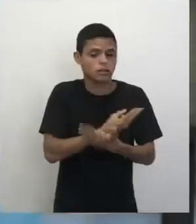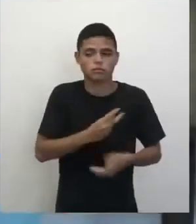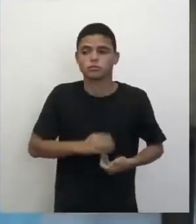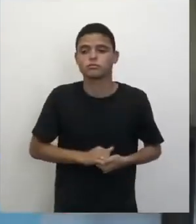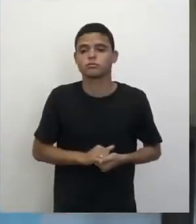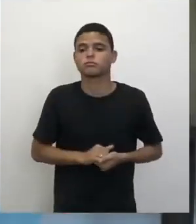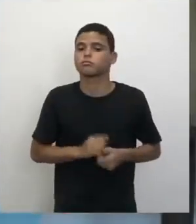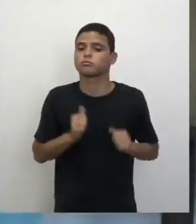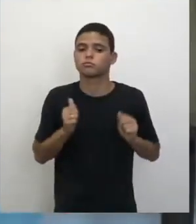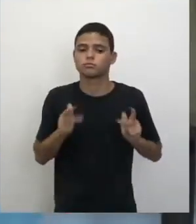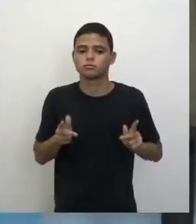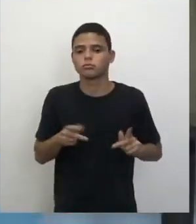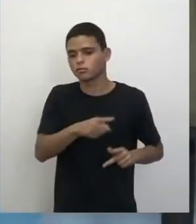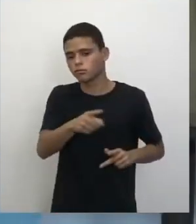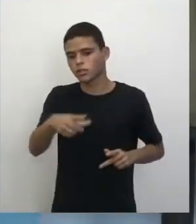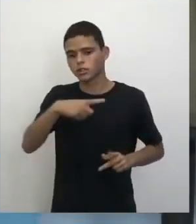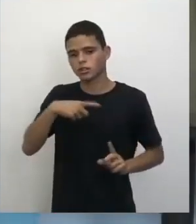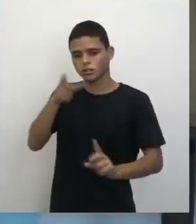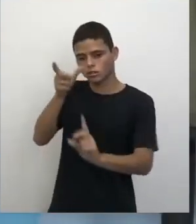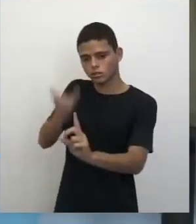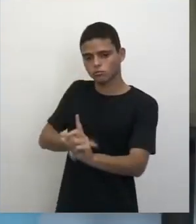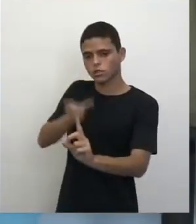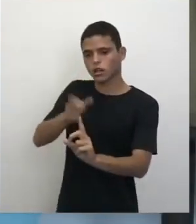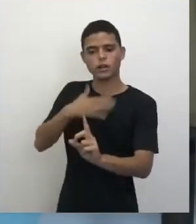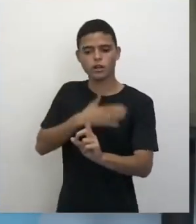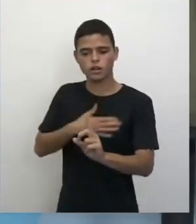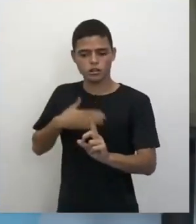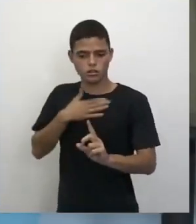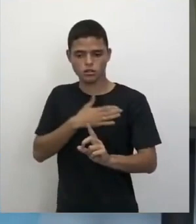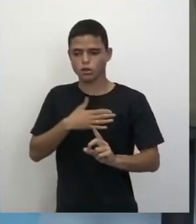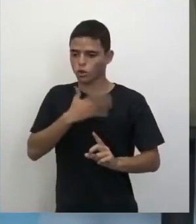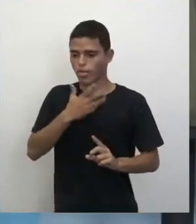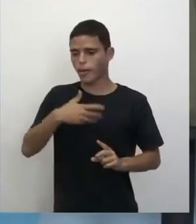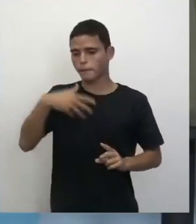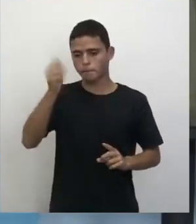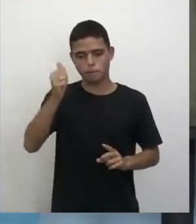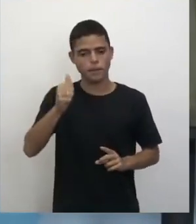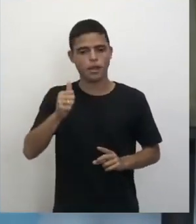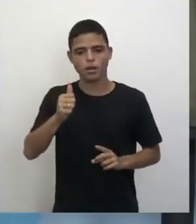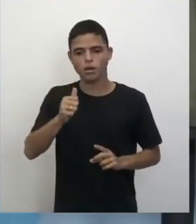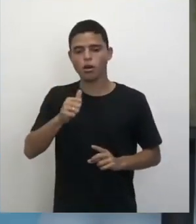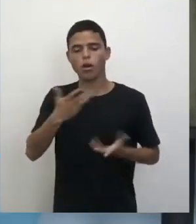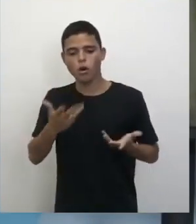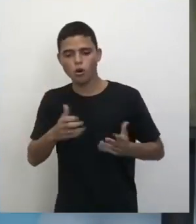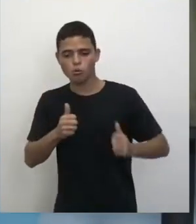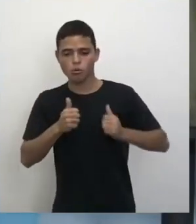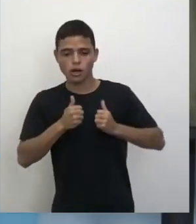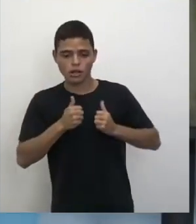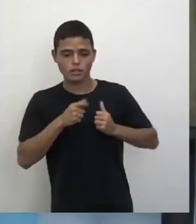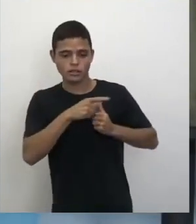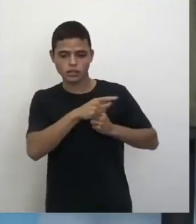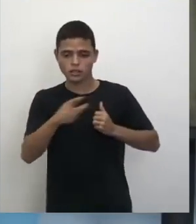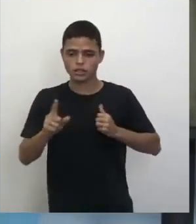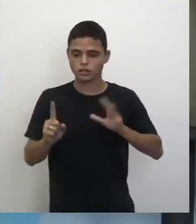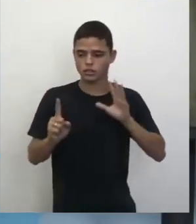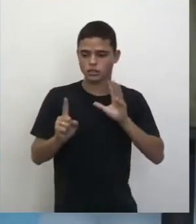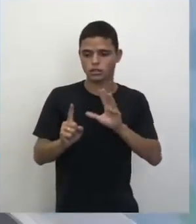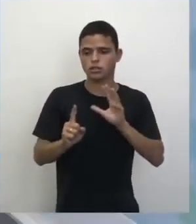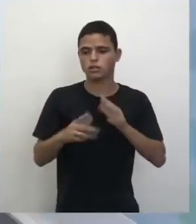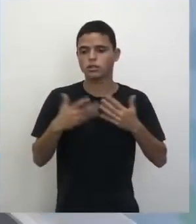Ok. E assim, você tem algum personagem favorito ou artista que te inspira ou inspirou nesse contexto?